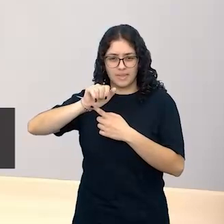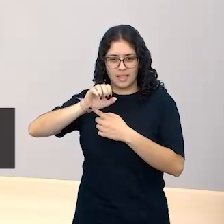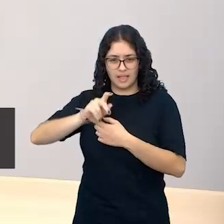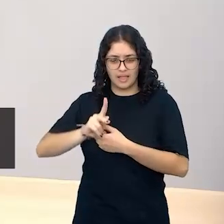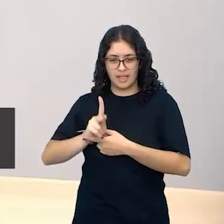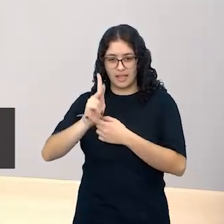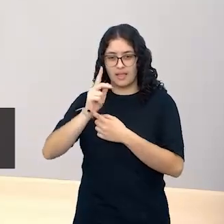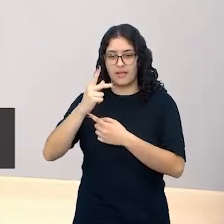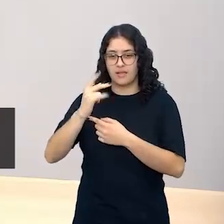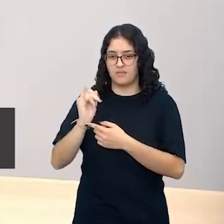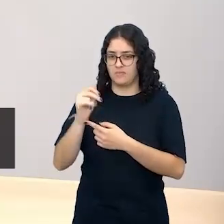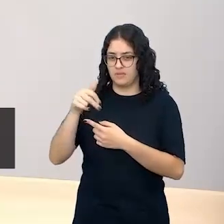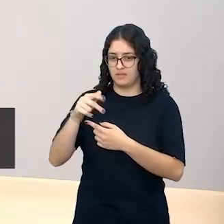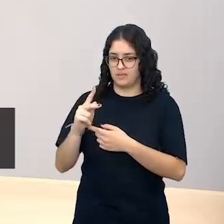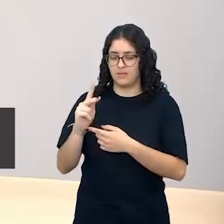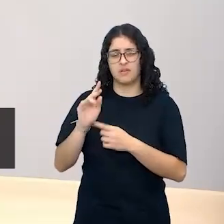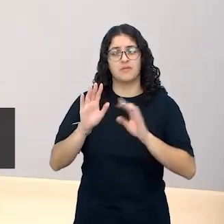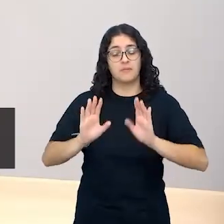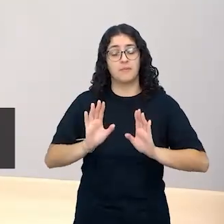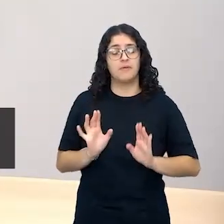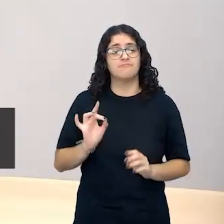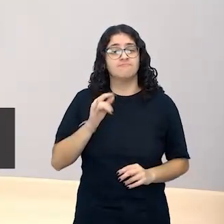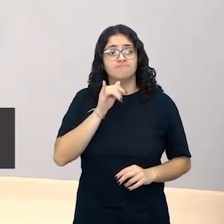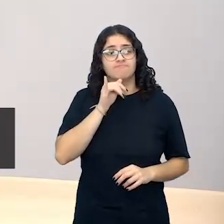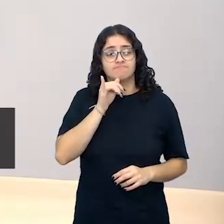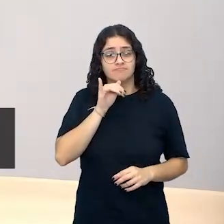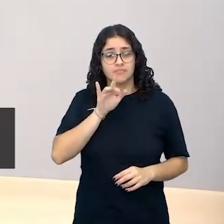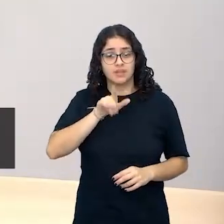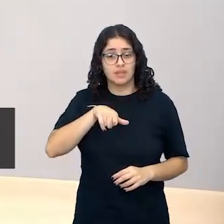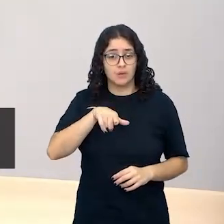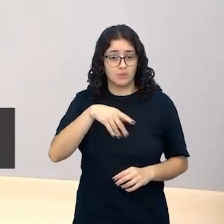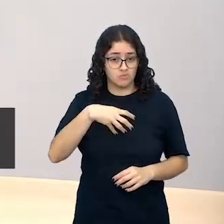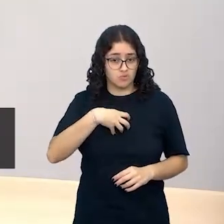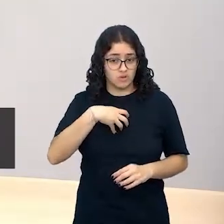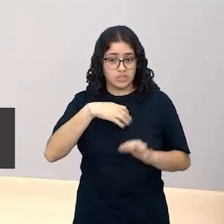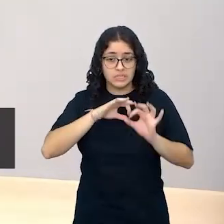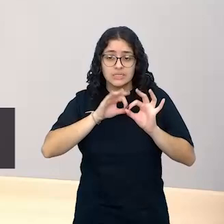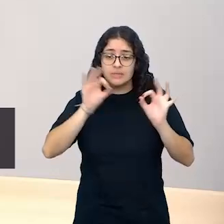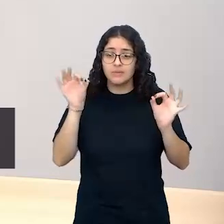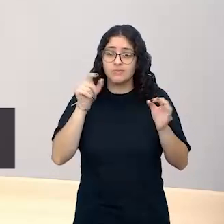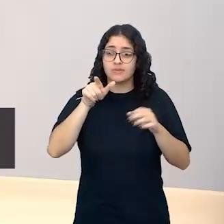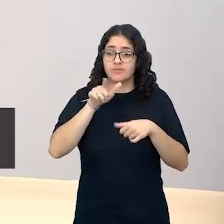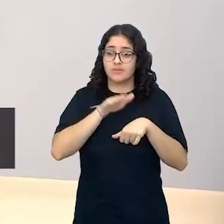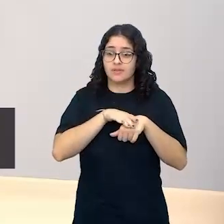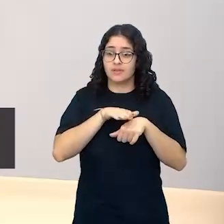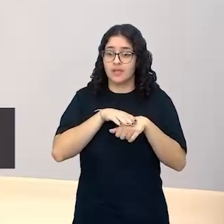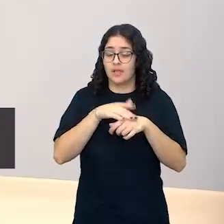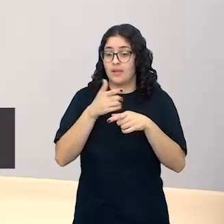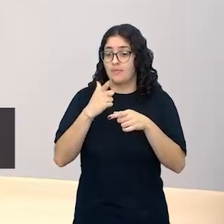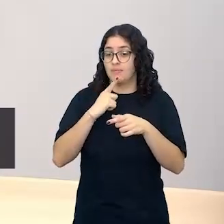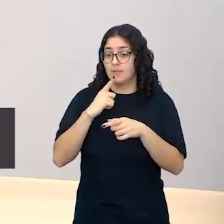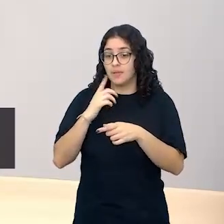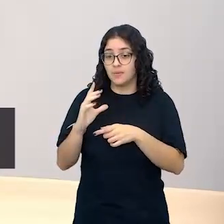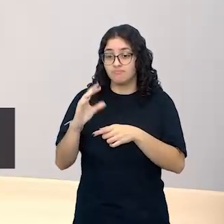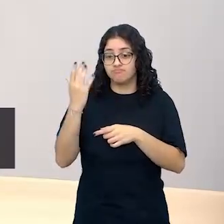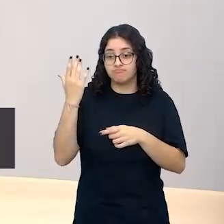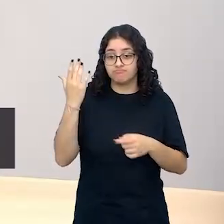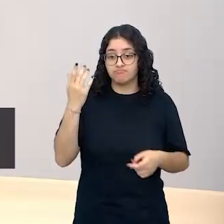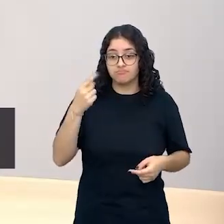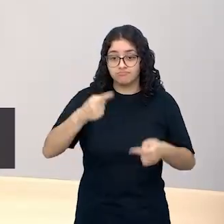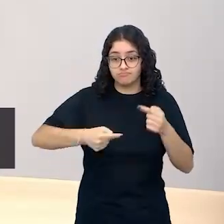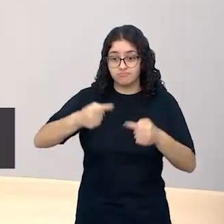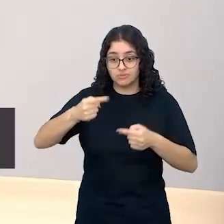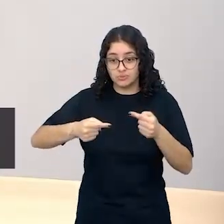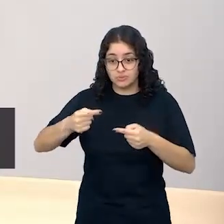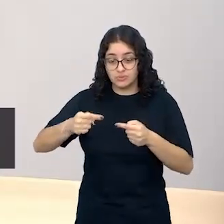verdade, assim, é uma forma simples de aplicar, de você buscar soluções para poder